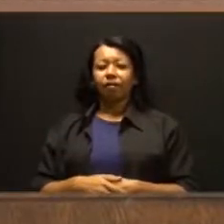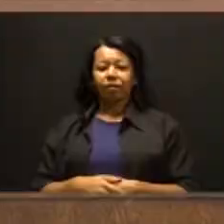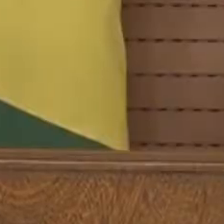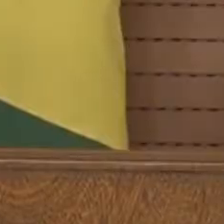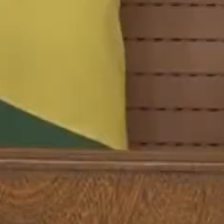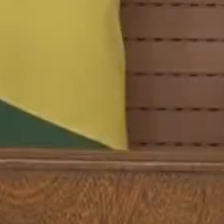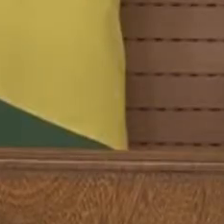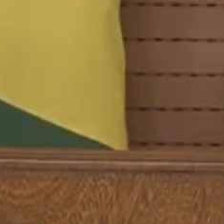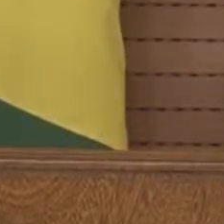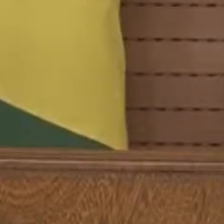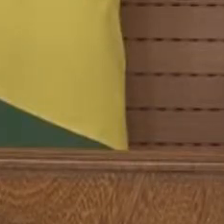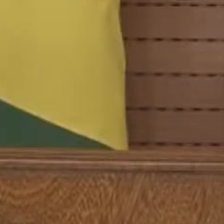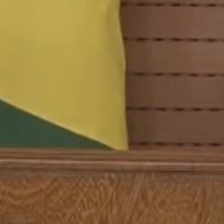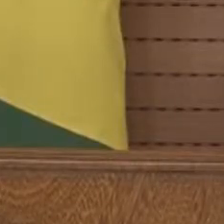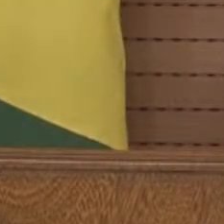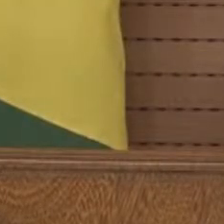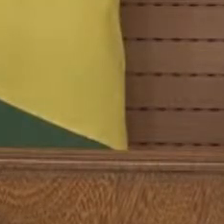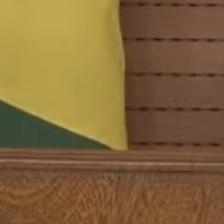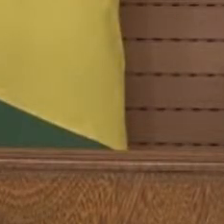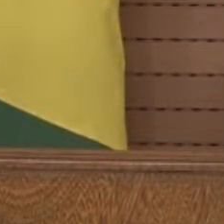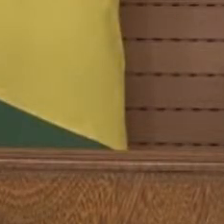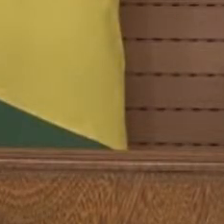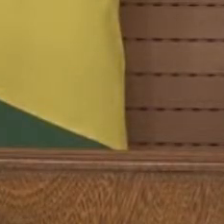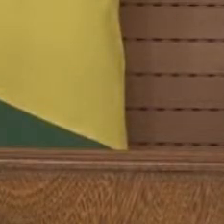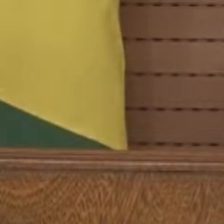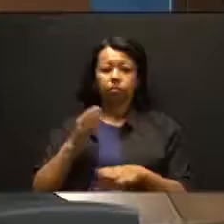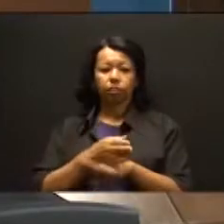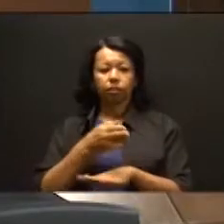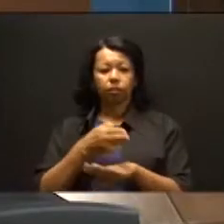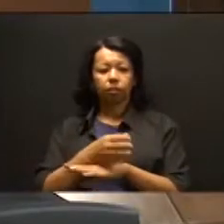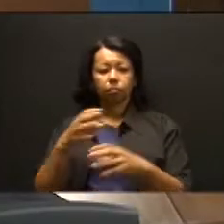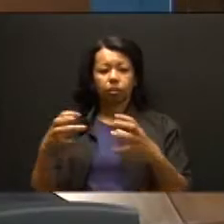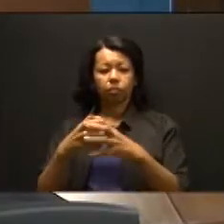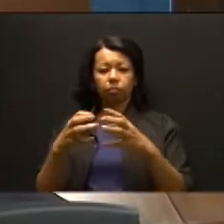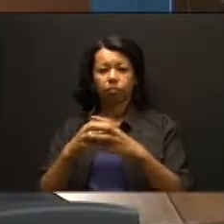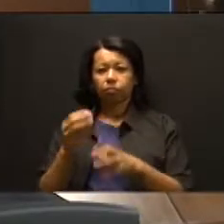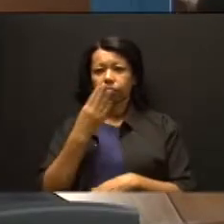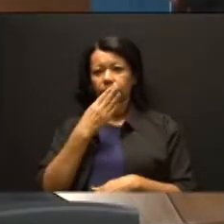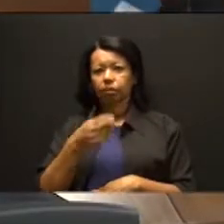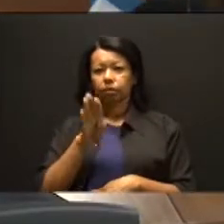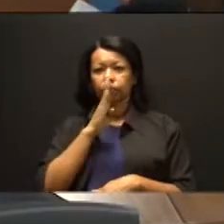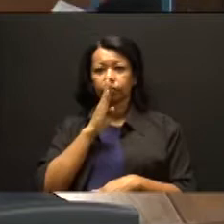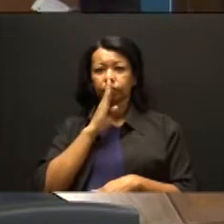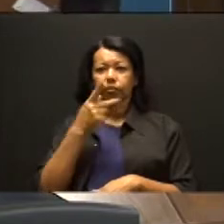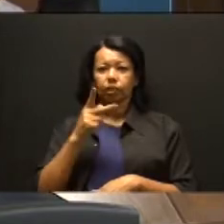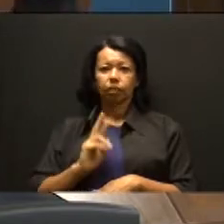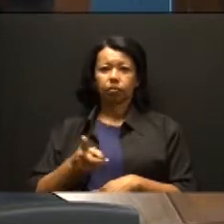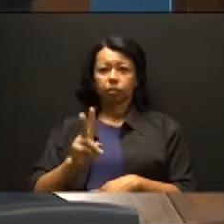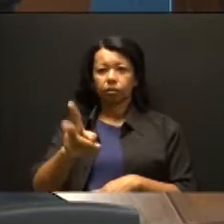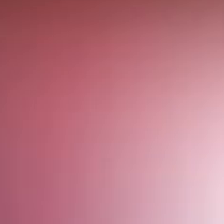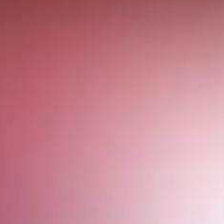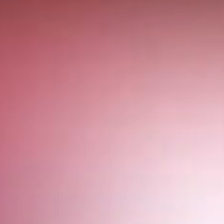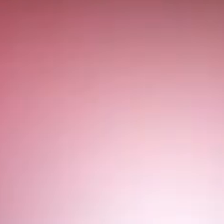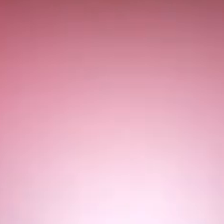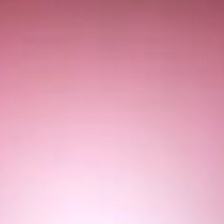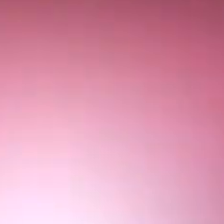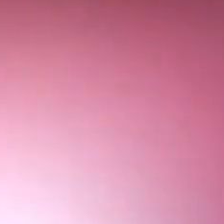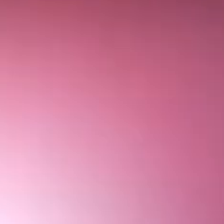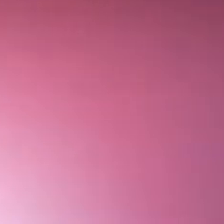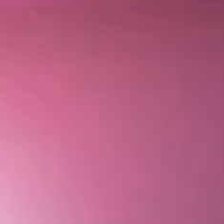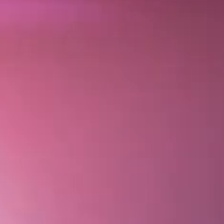dia e votaram o projeto de resolução em pauta. O mesmo estava em discussão única.